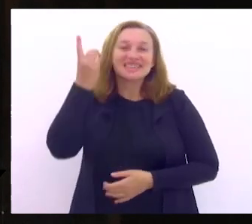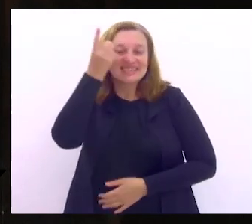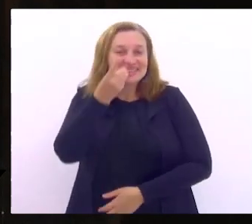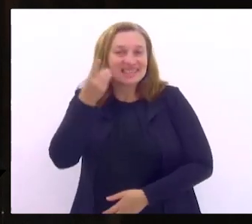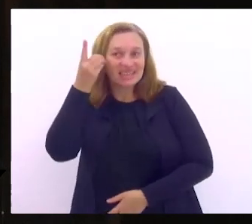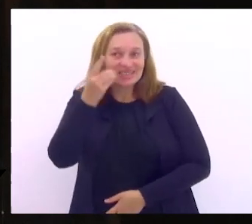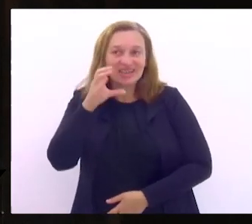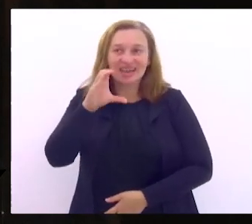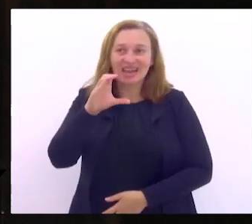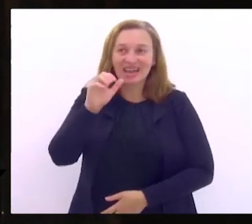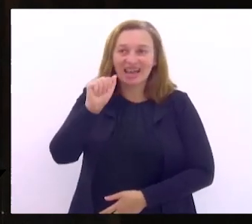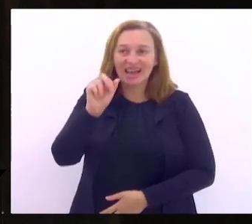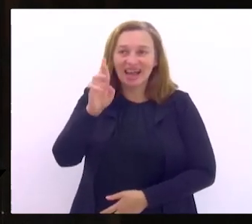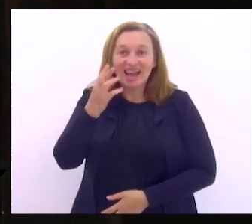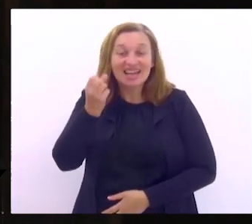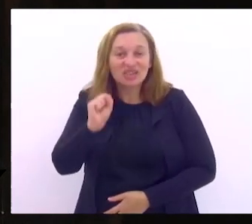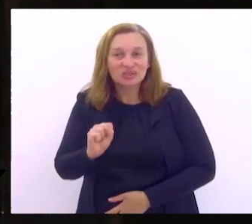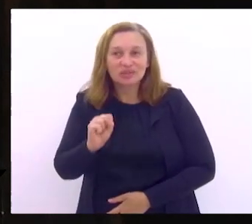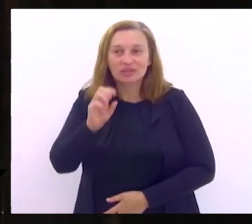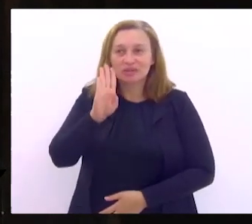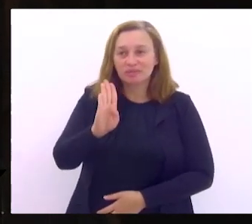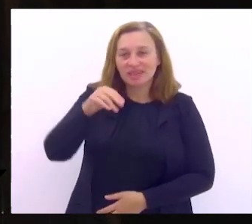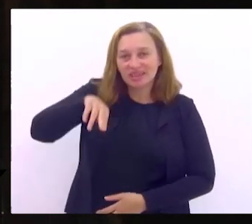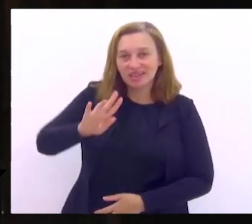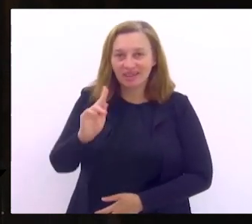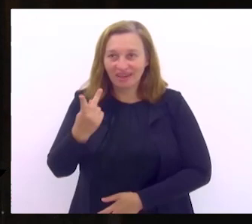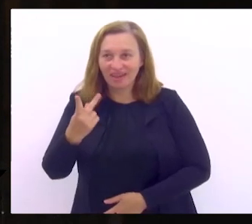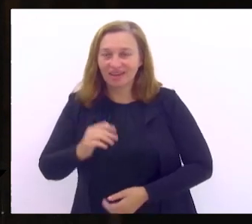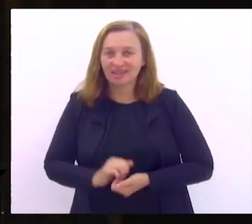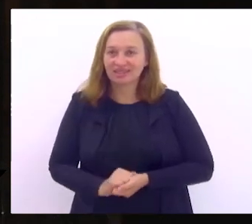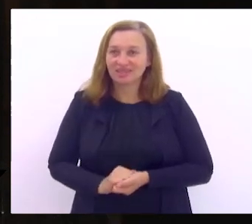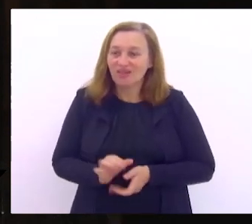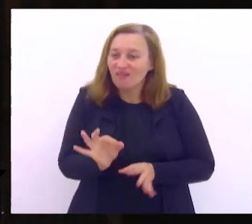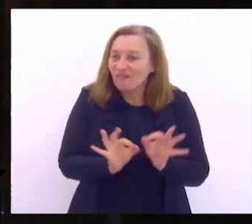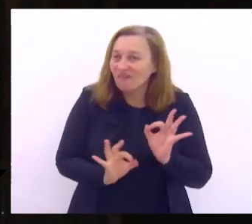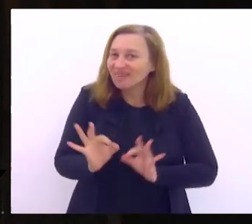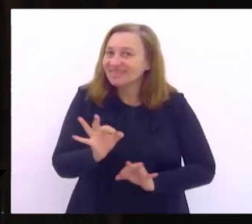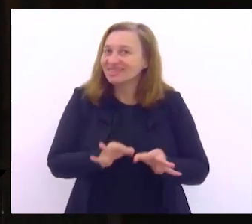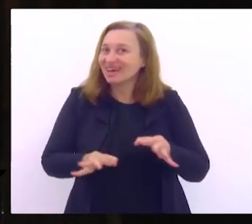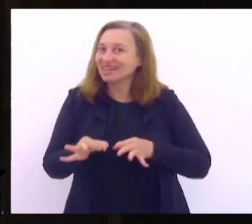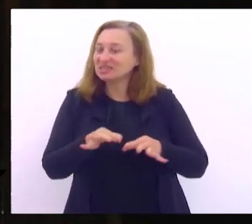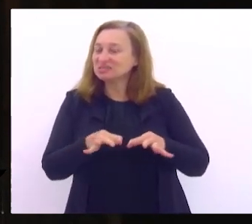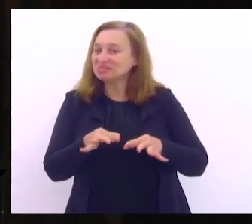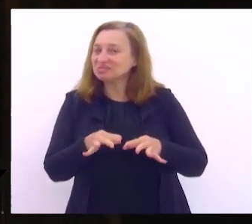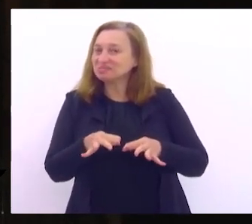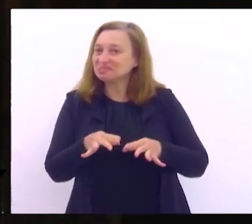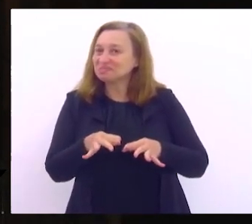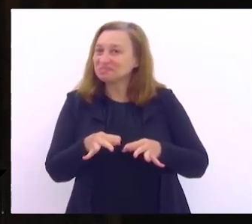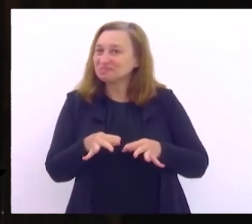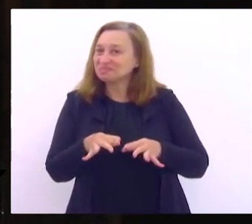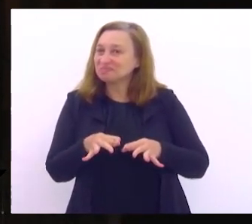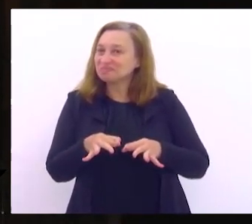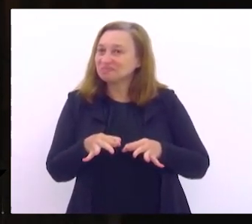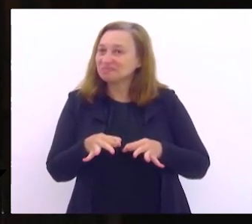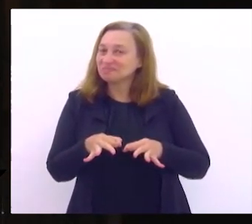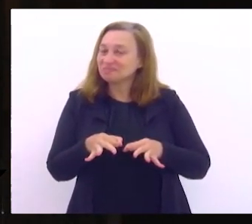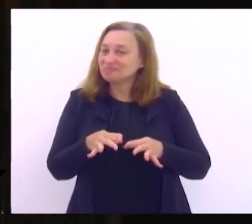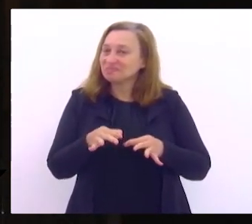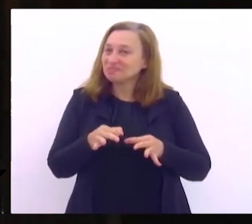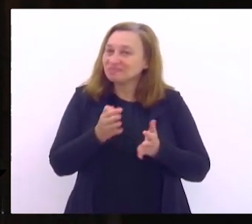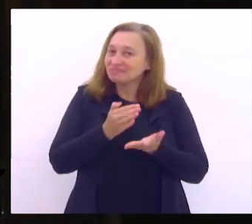deputado Carlinhos BNH, o atletismo organizado nessa